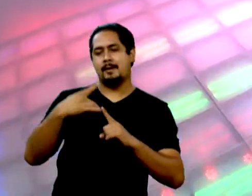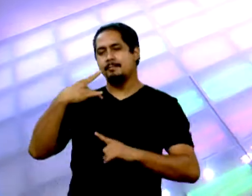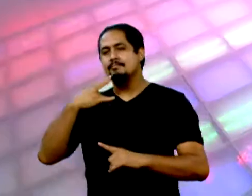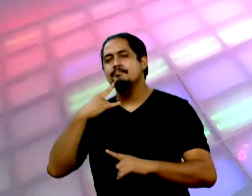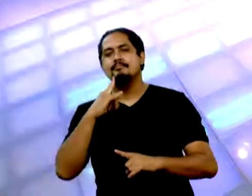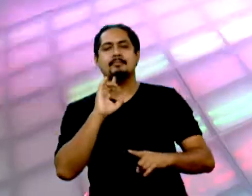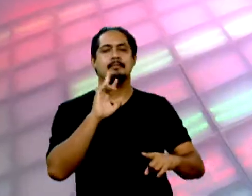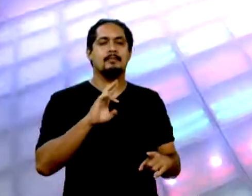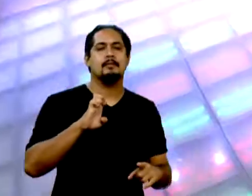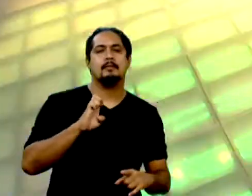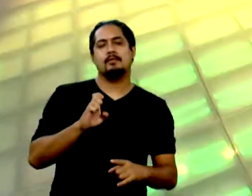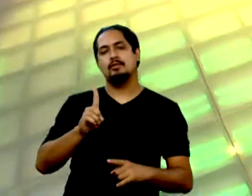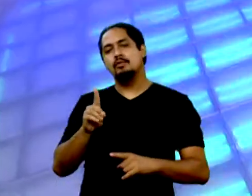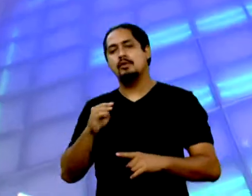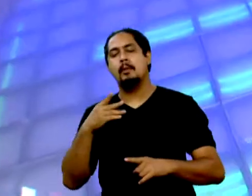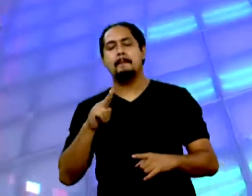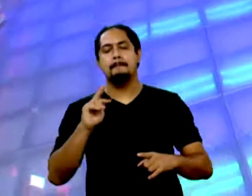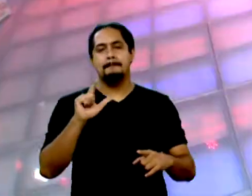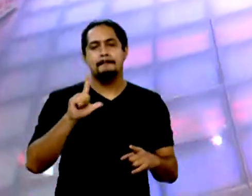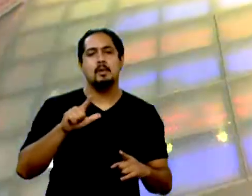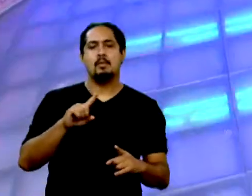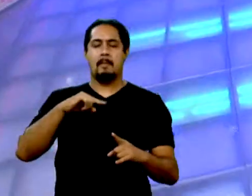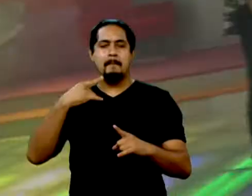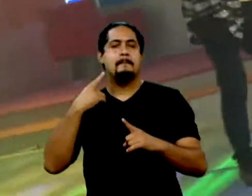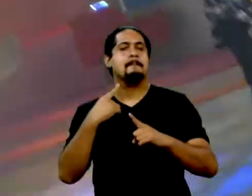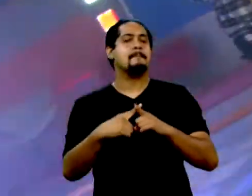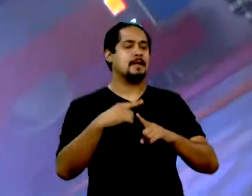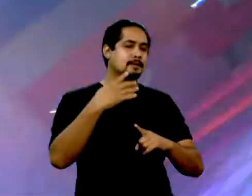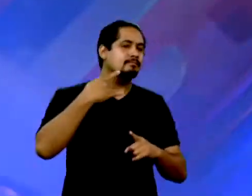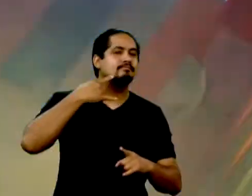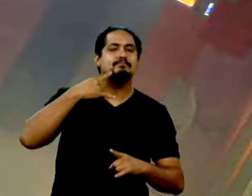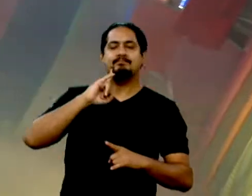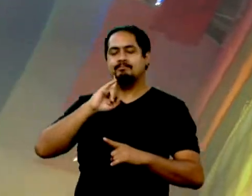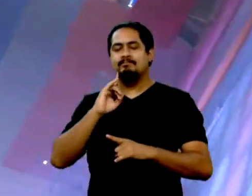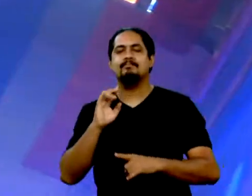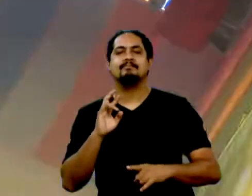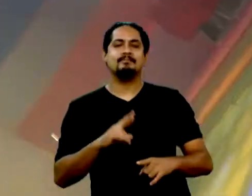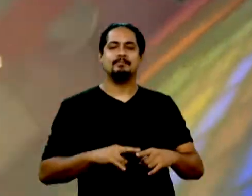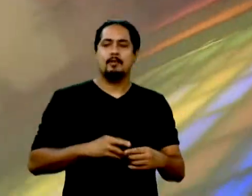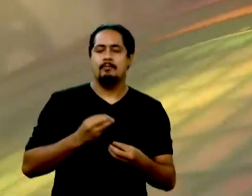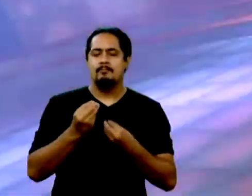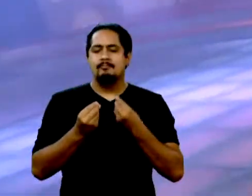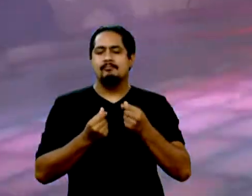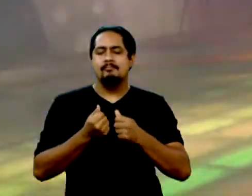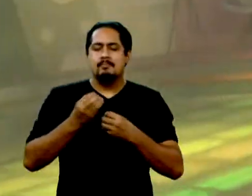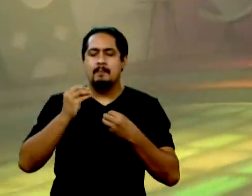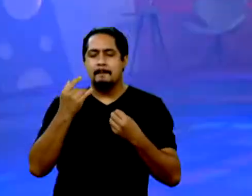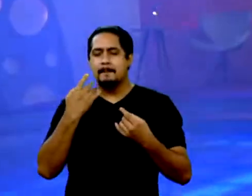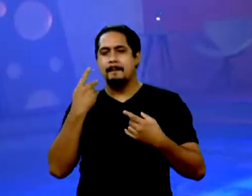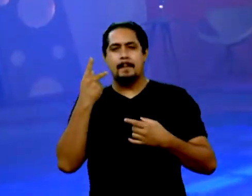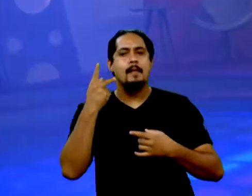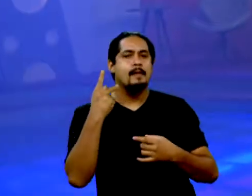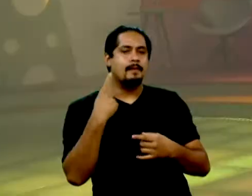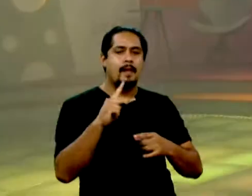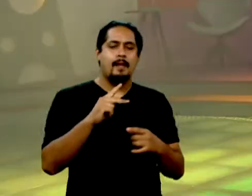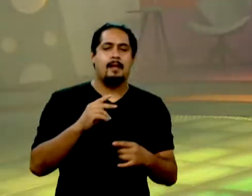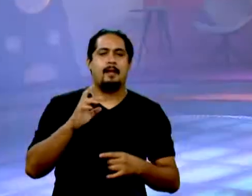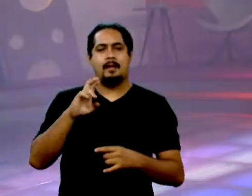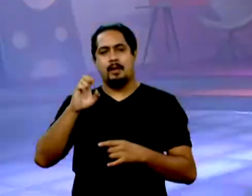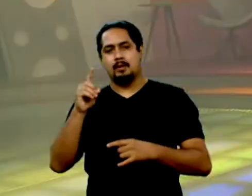paparararara. É de buco, é de paparararara. É de buco, é de paparararara. O gosto da boca dela. É de buco, é